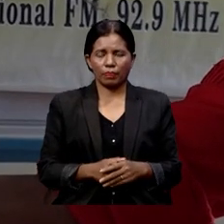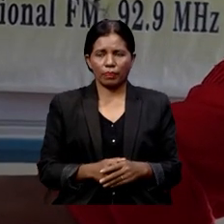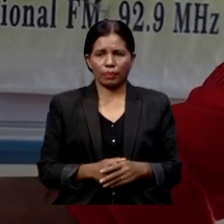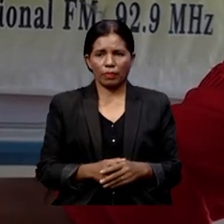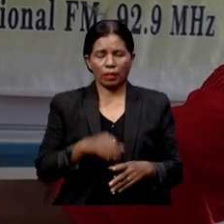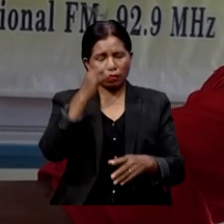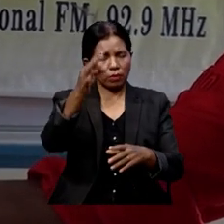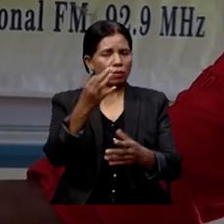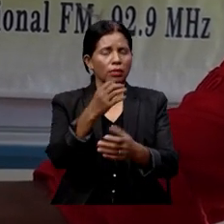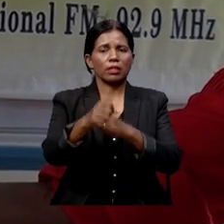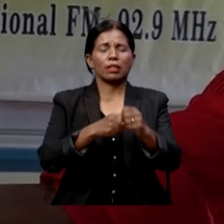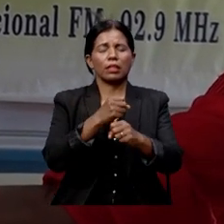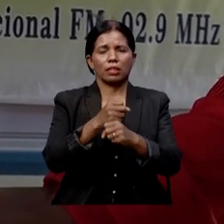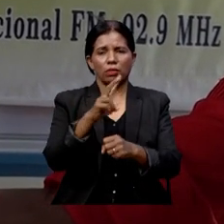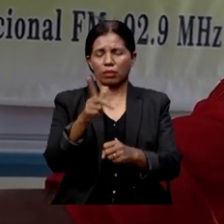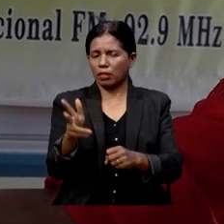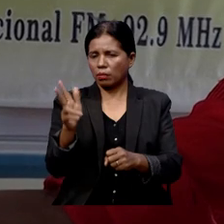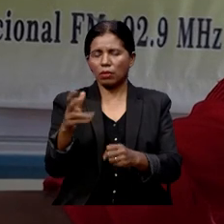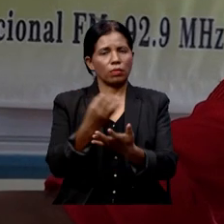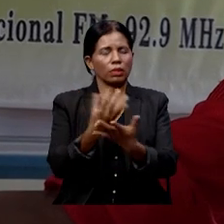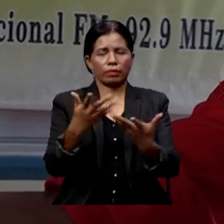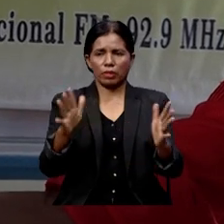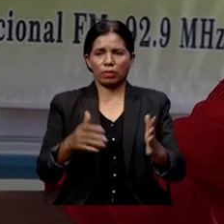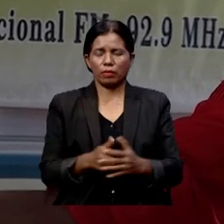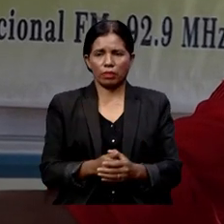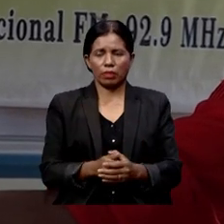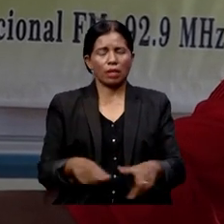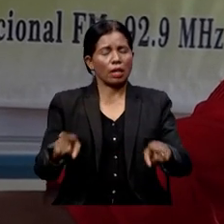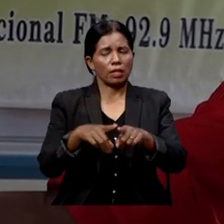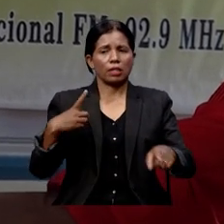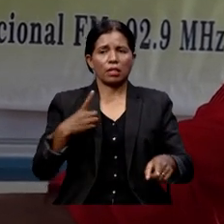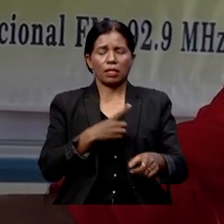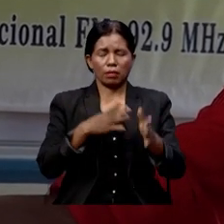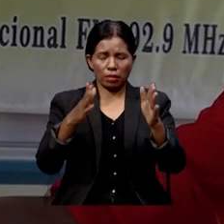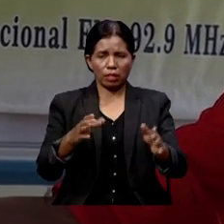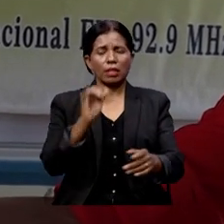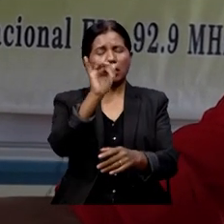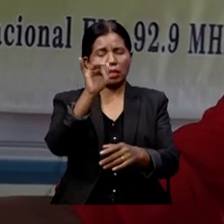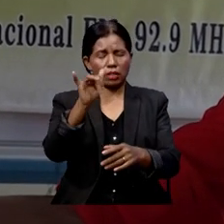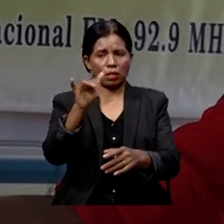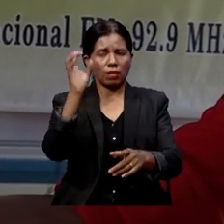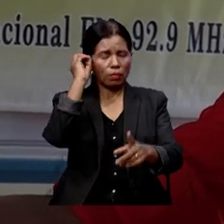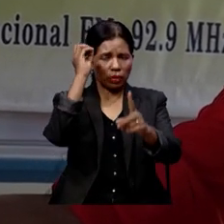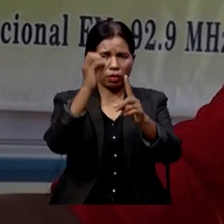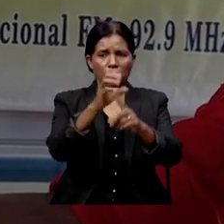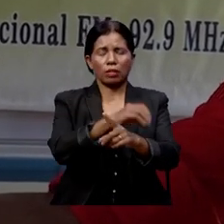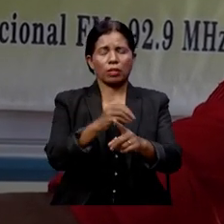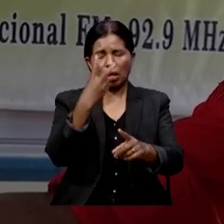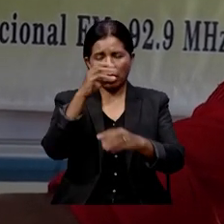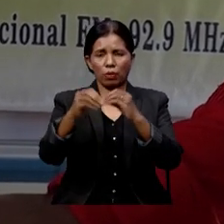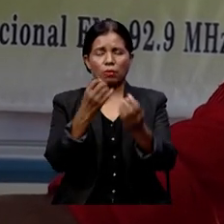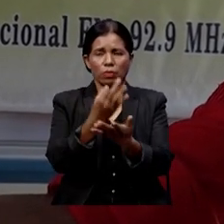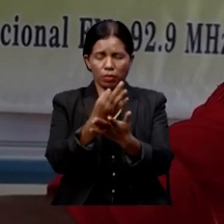ko yung layo então be ane sa deputado concorra opinion publica Kata ni orsamento mai